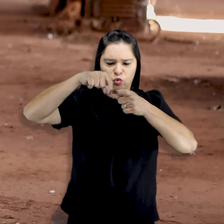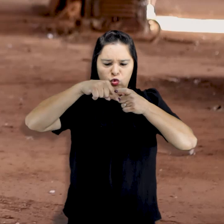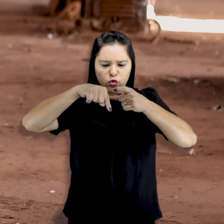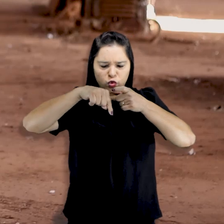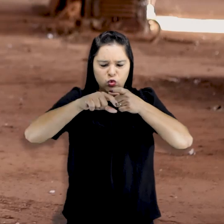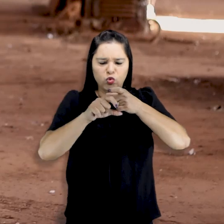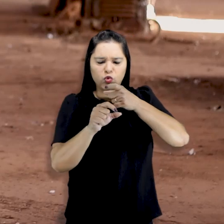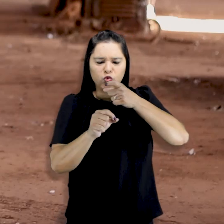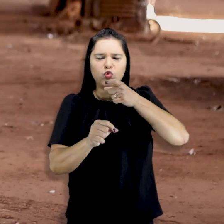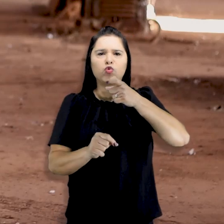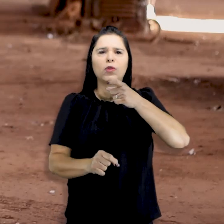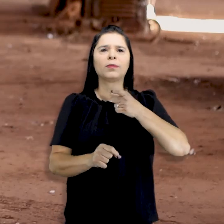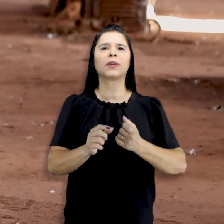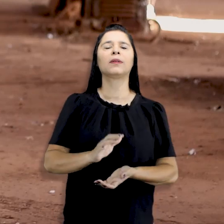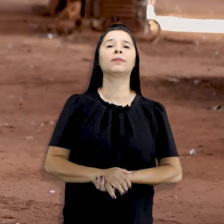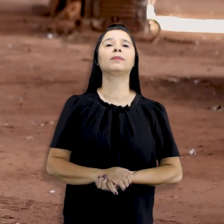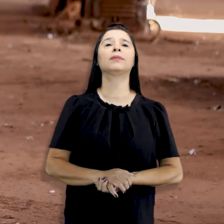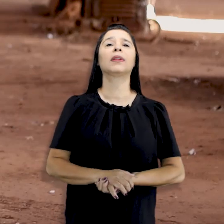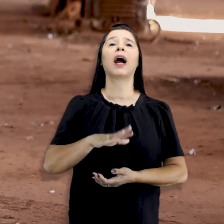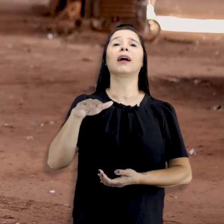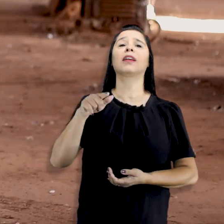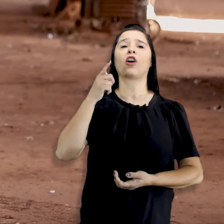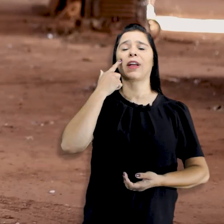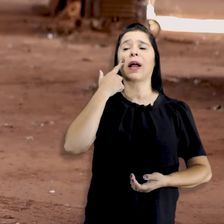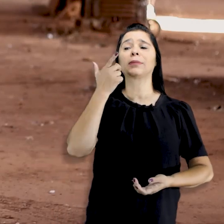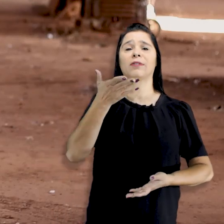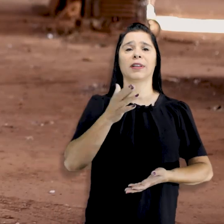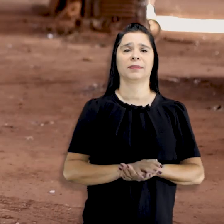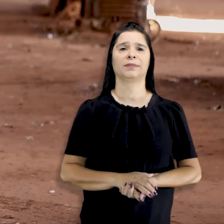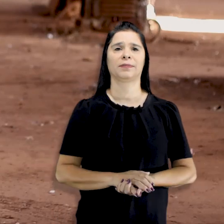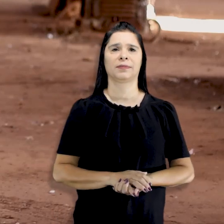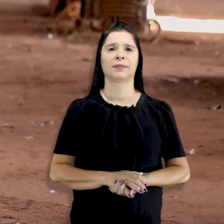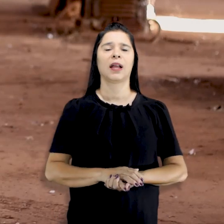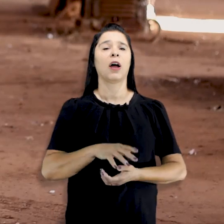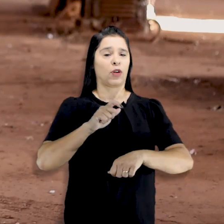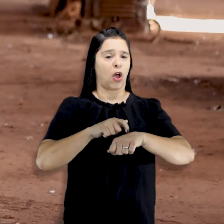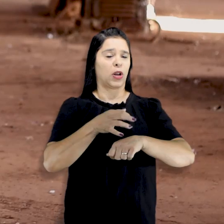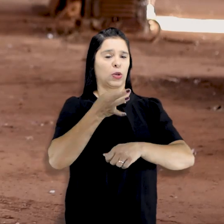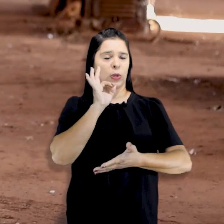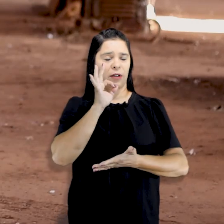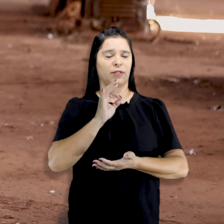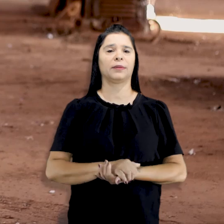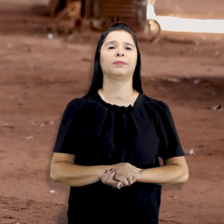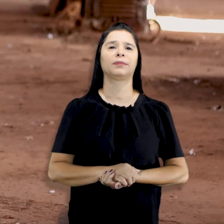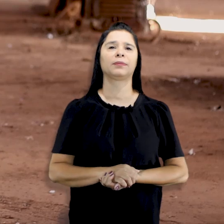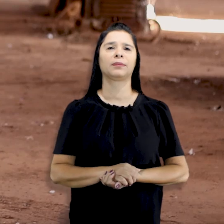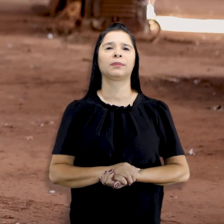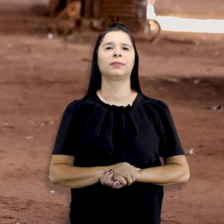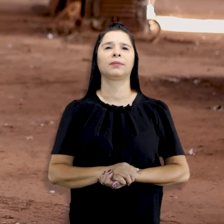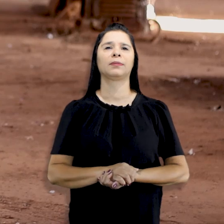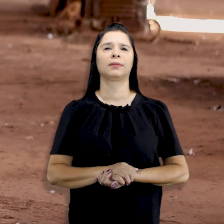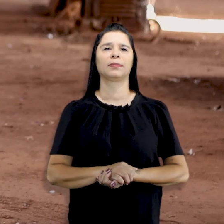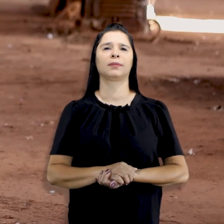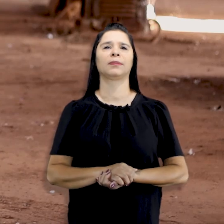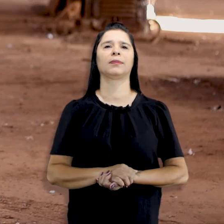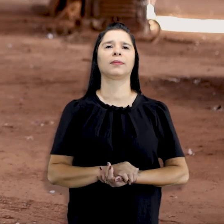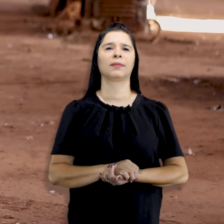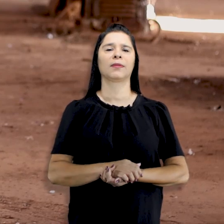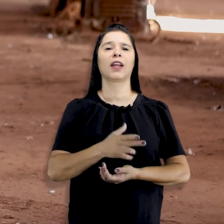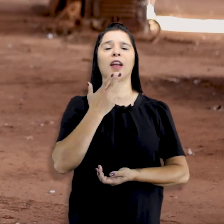O Teixeira falou assim, ô Camarguinho, vem cá. Eu estava aqui na hora do café, né? E o João Mocorão foi junto. Aí